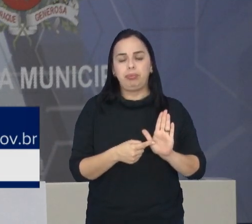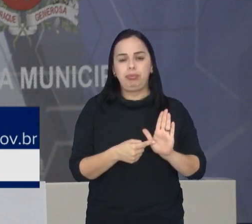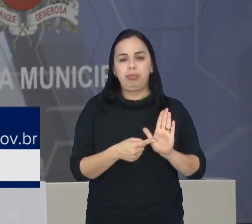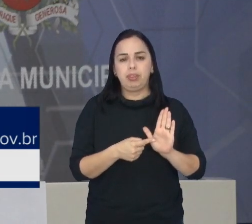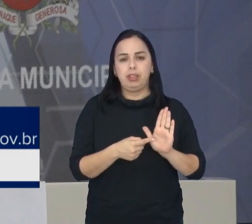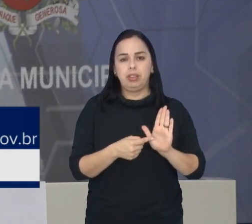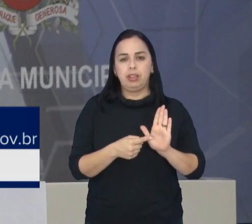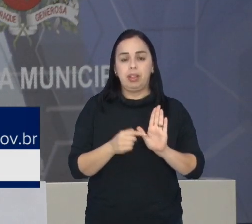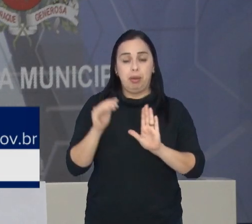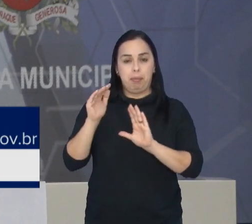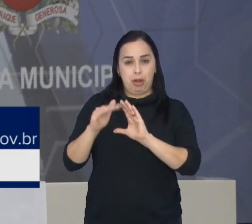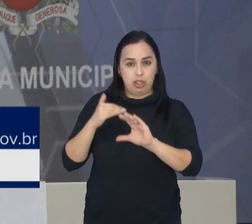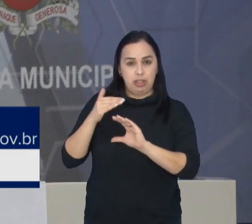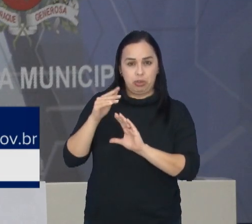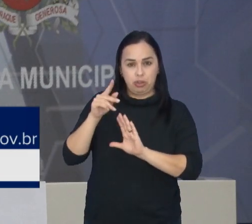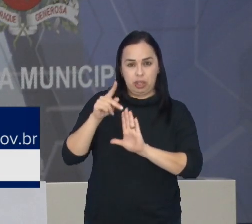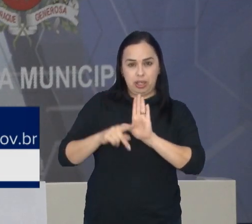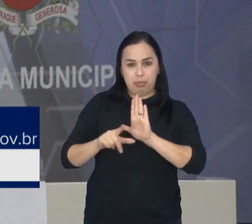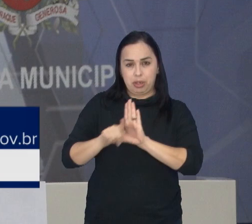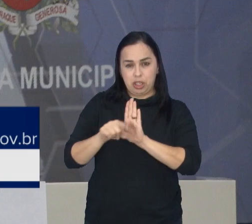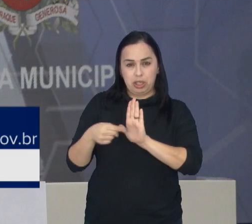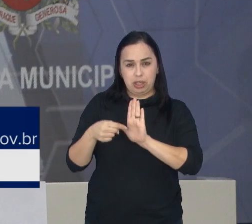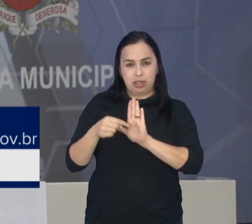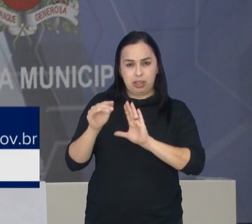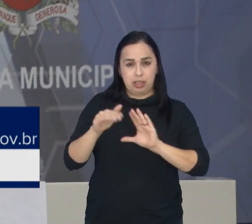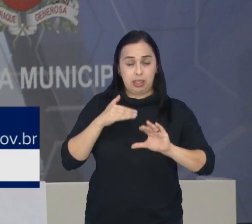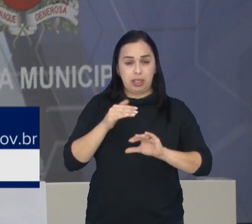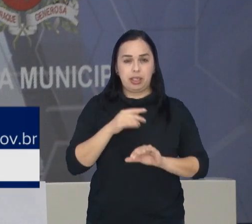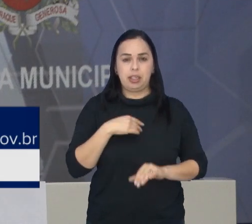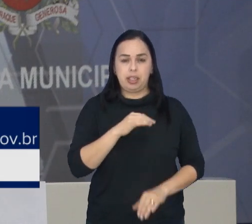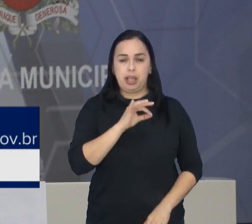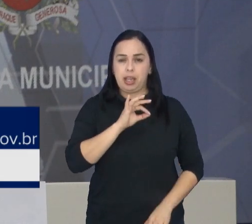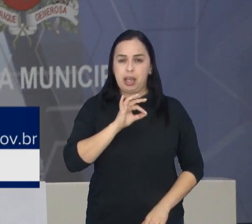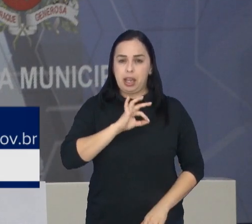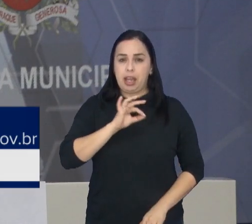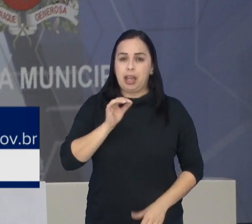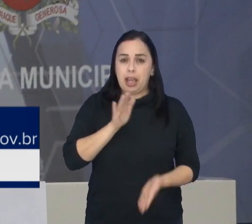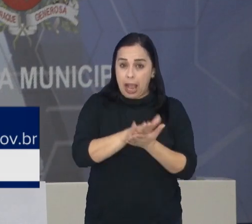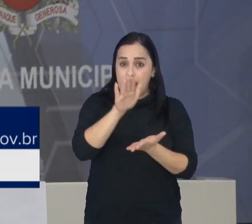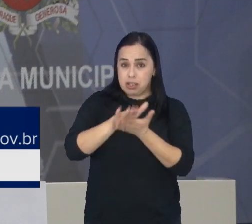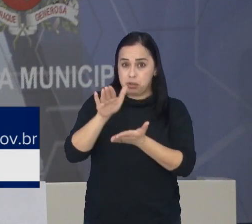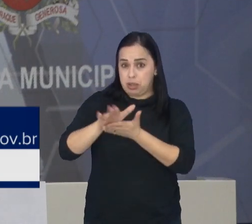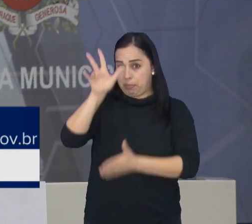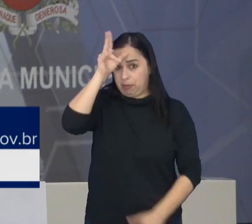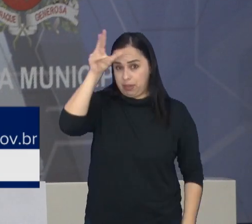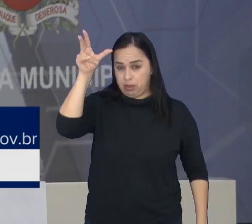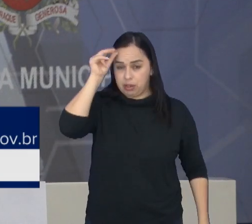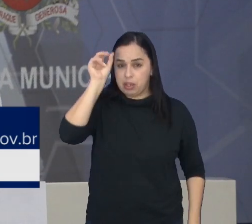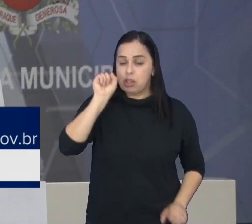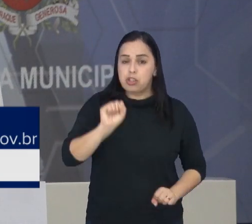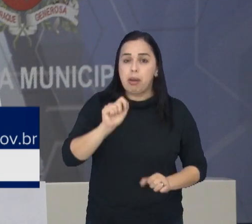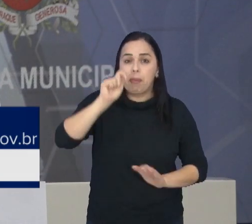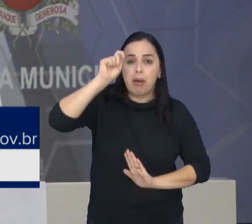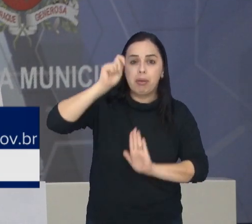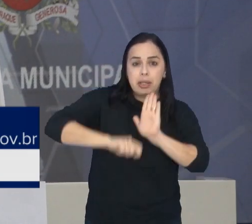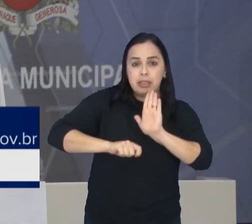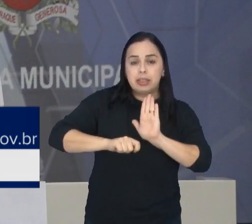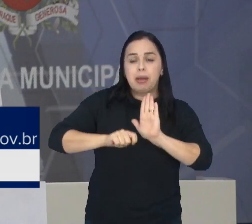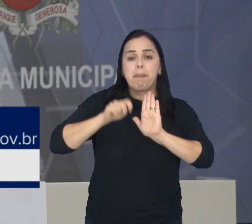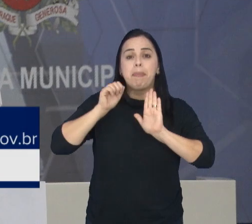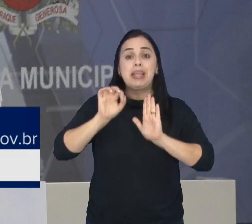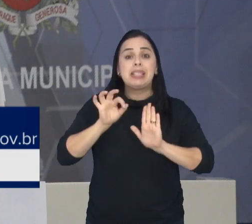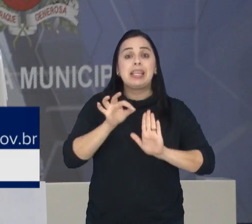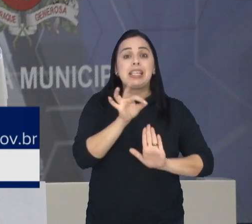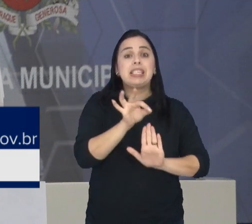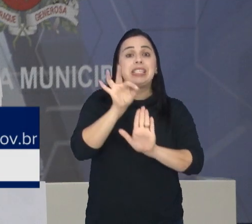Qualquer projeto de lei que implique na criação de aumento de despesa pública somente poderá ser sancionado quando dele constar a